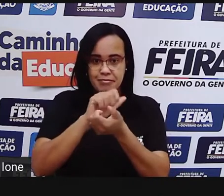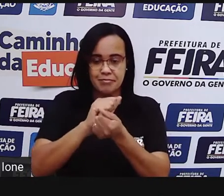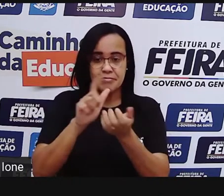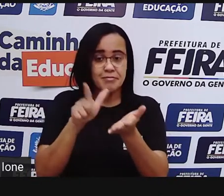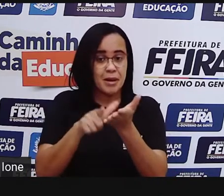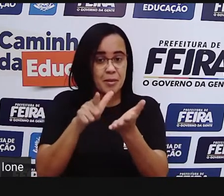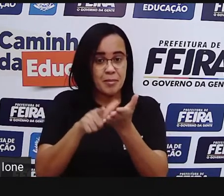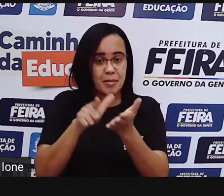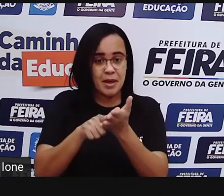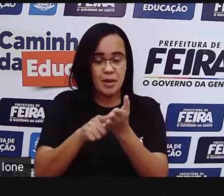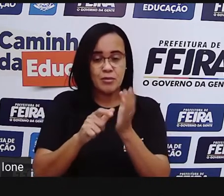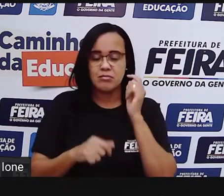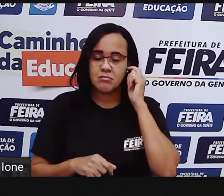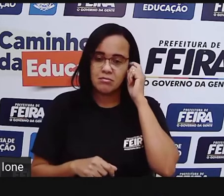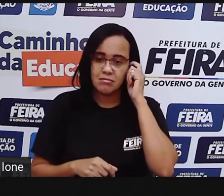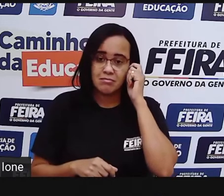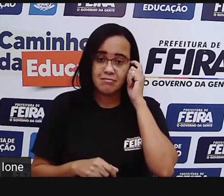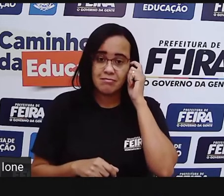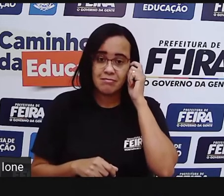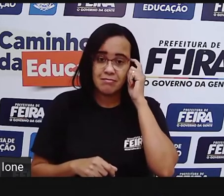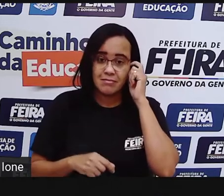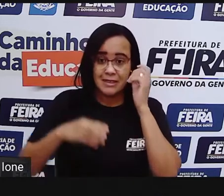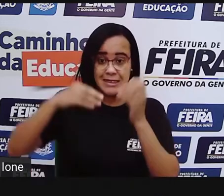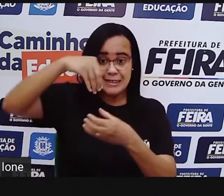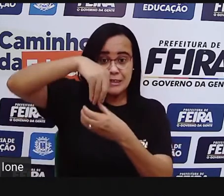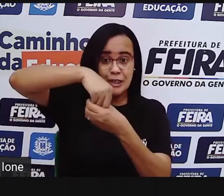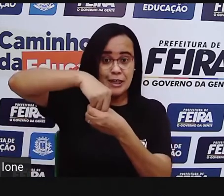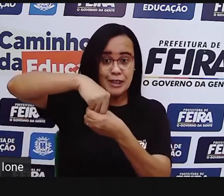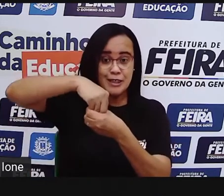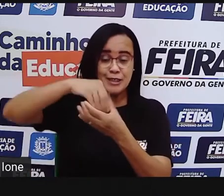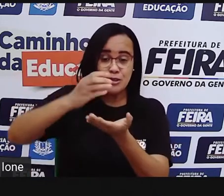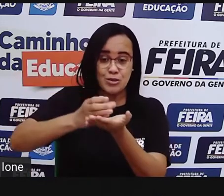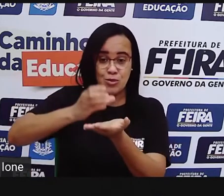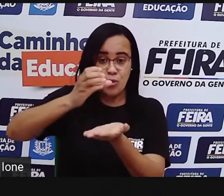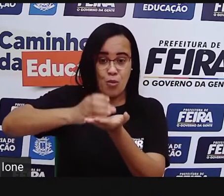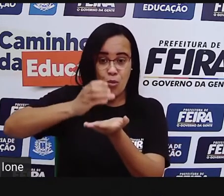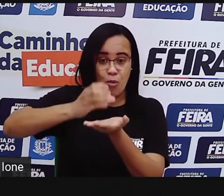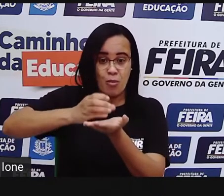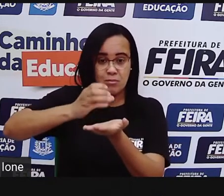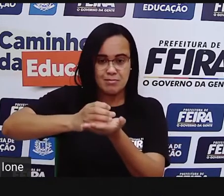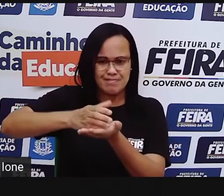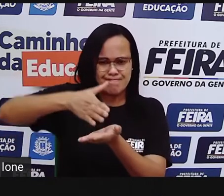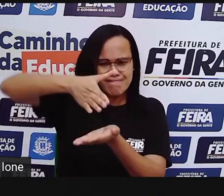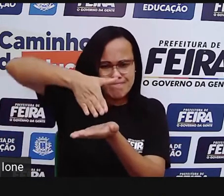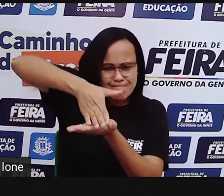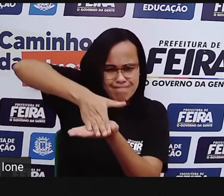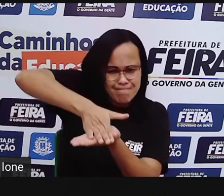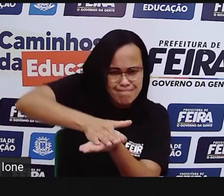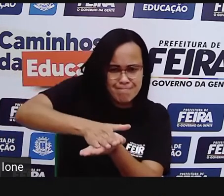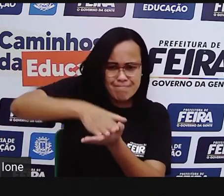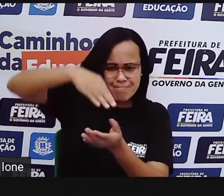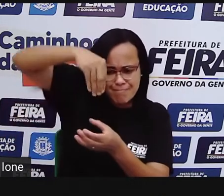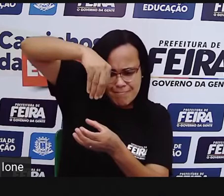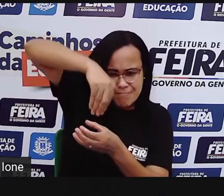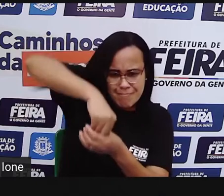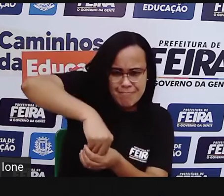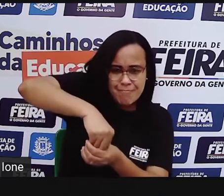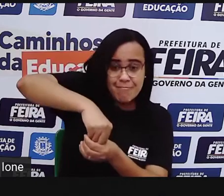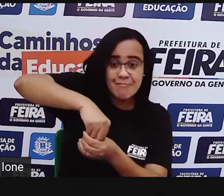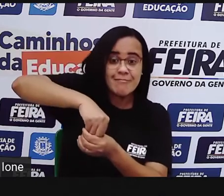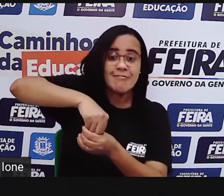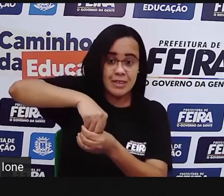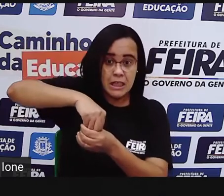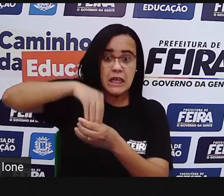lá no fundo do copo. Então, amassa a folha e pressiona ela para ela caber lá no fundo, tá,